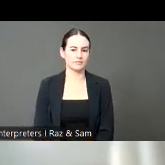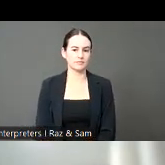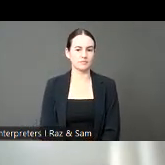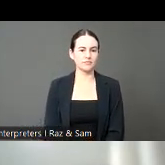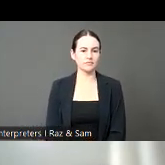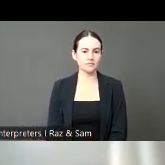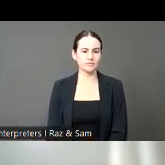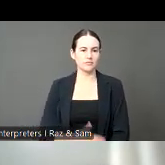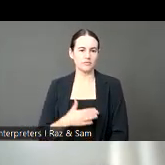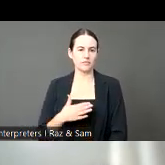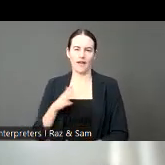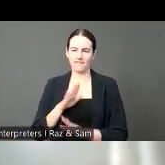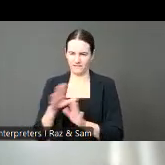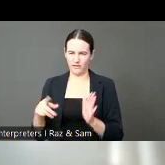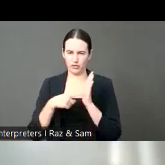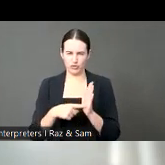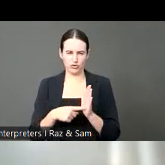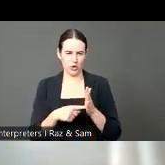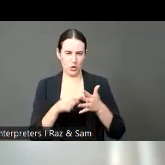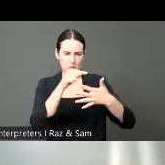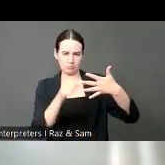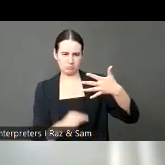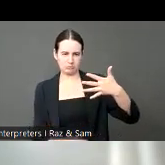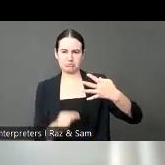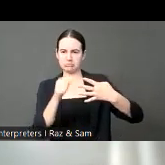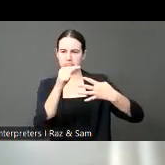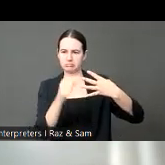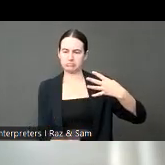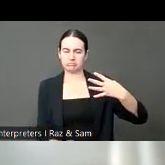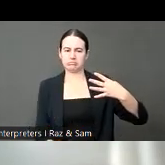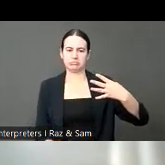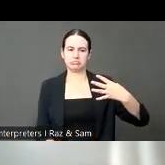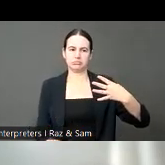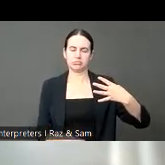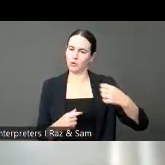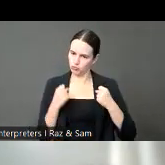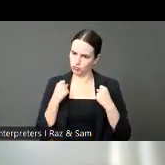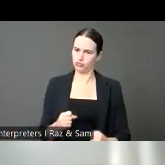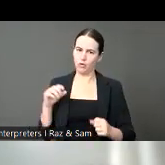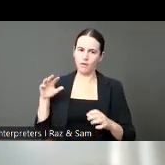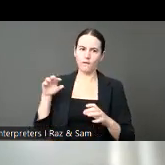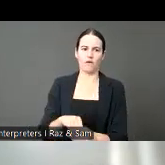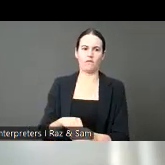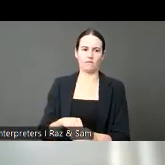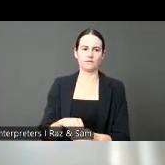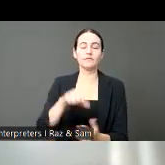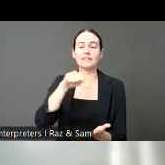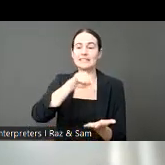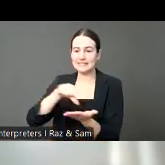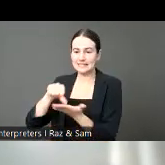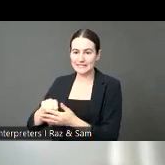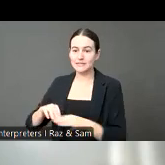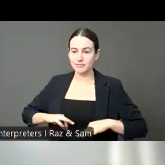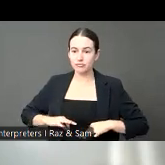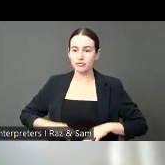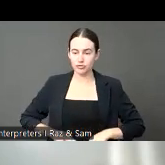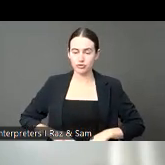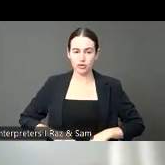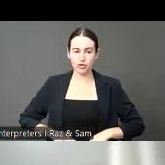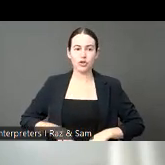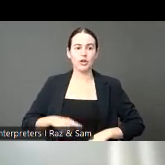por exemplo, o Ministério das Cidades, responsável aí pelas obras de saneamento básico e que vão contribuir muito